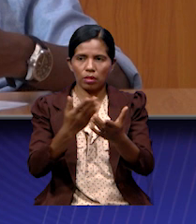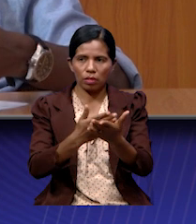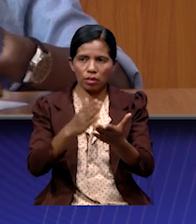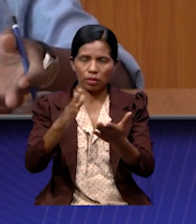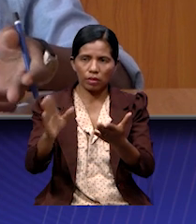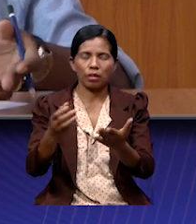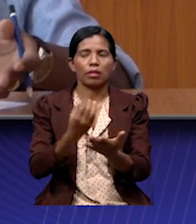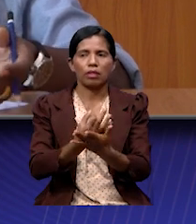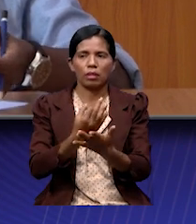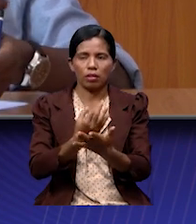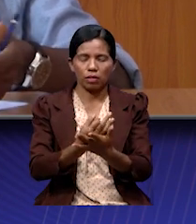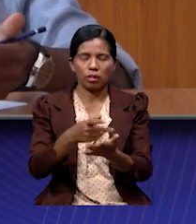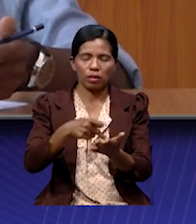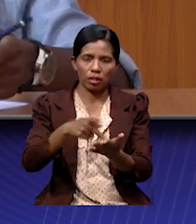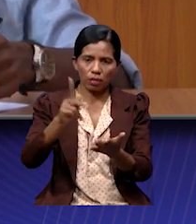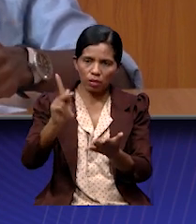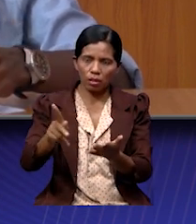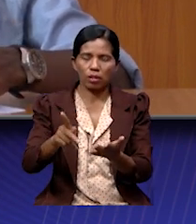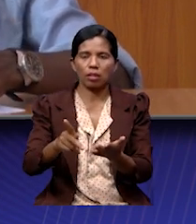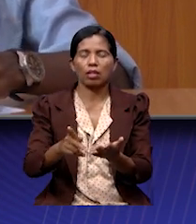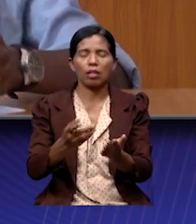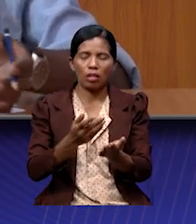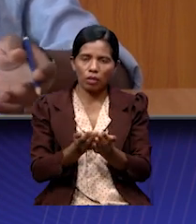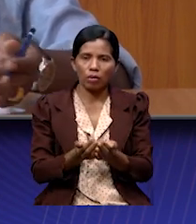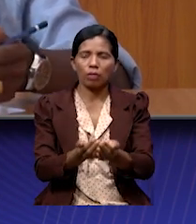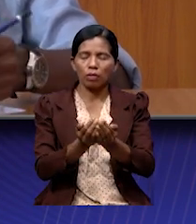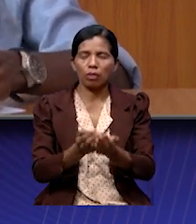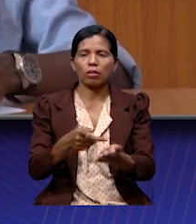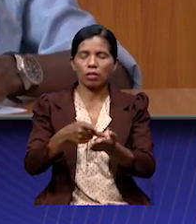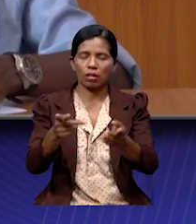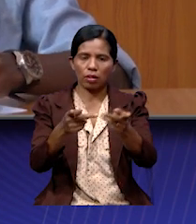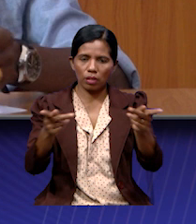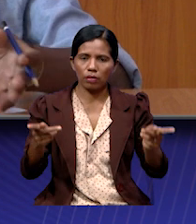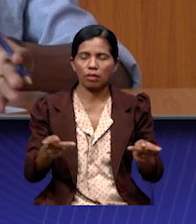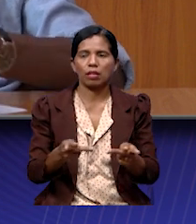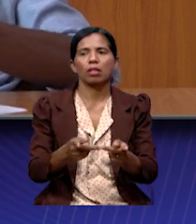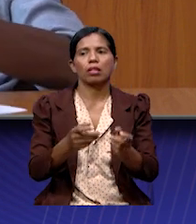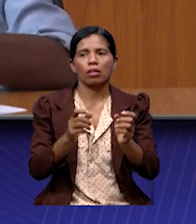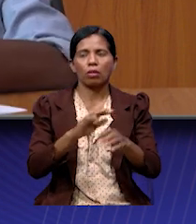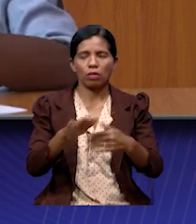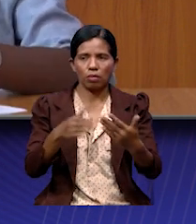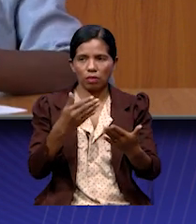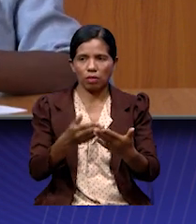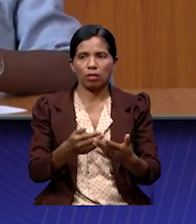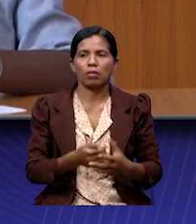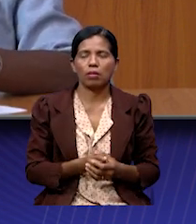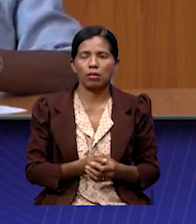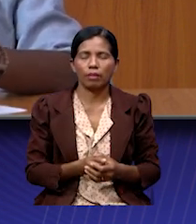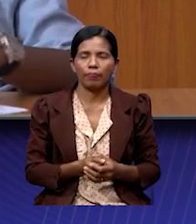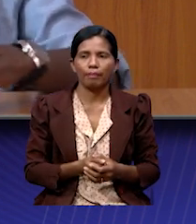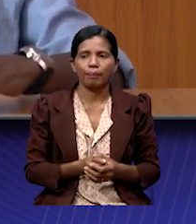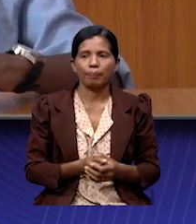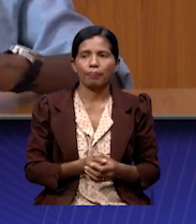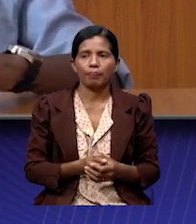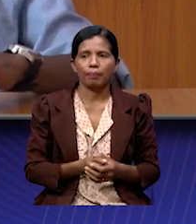custo tirança taxa, custo tirança ro, assurance, batendo outro, ita